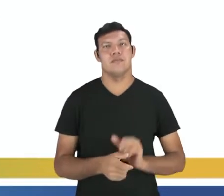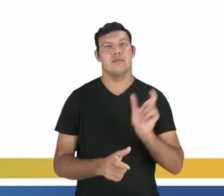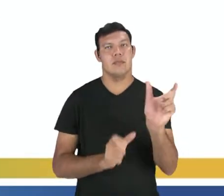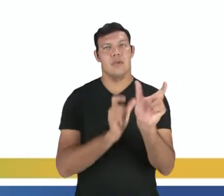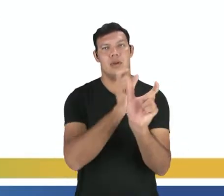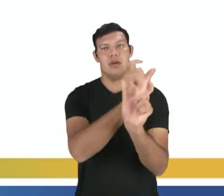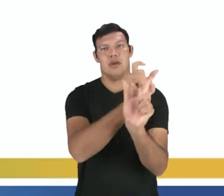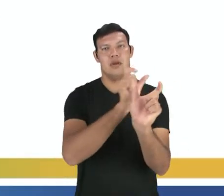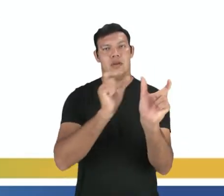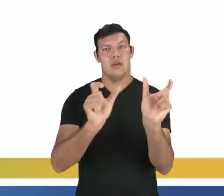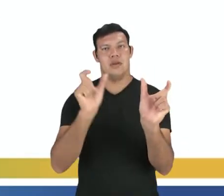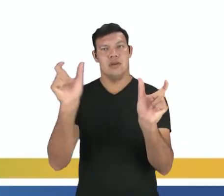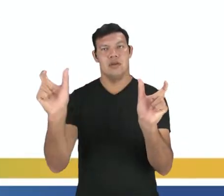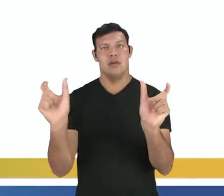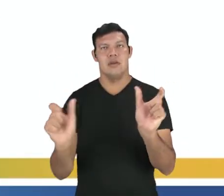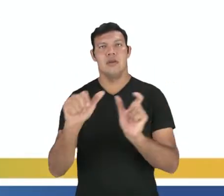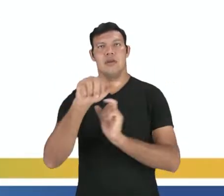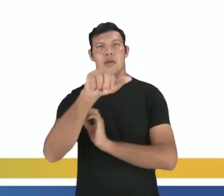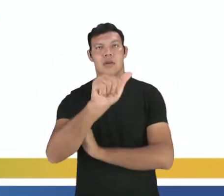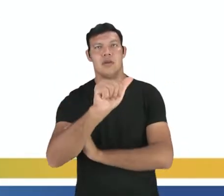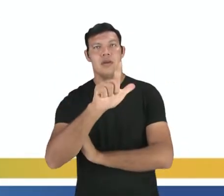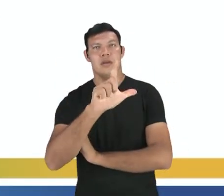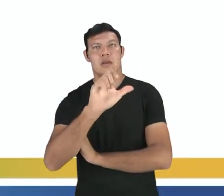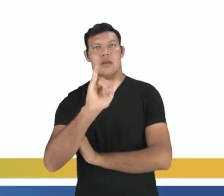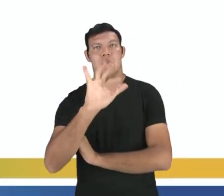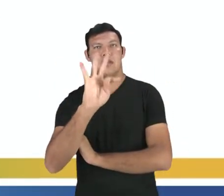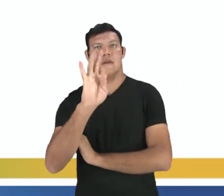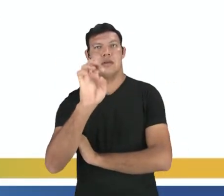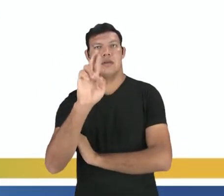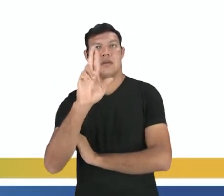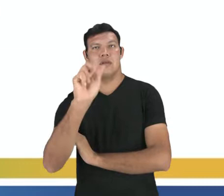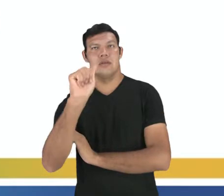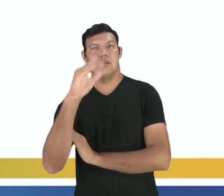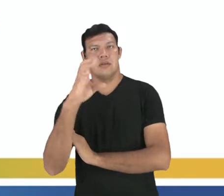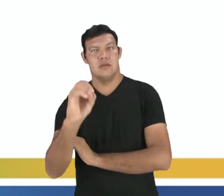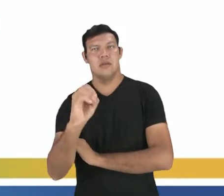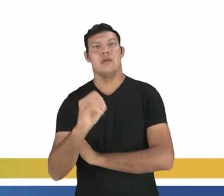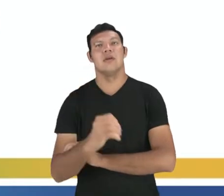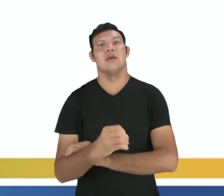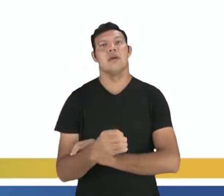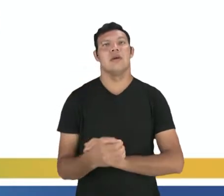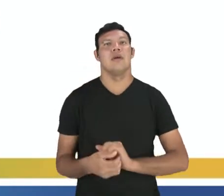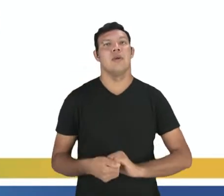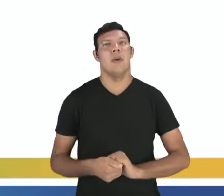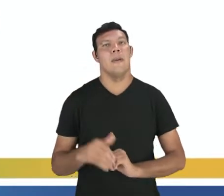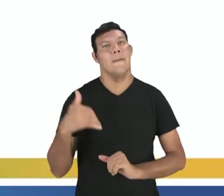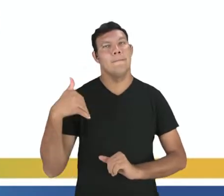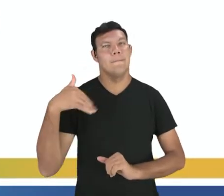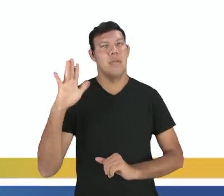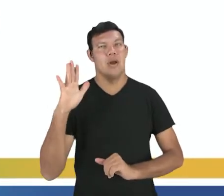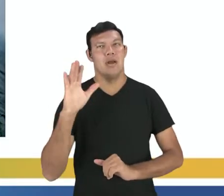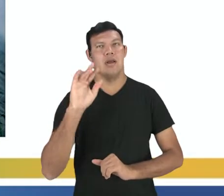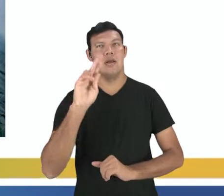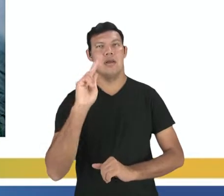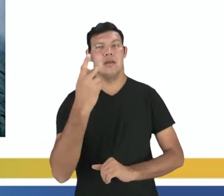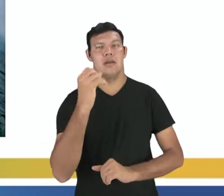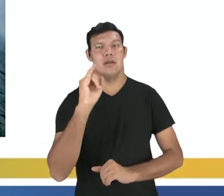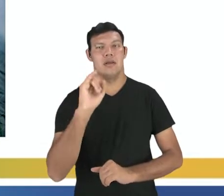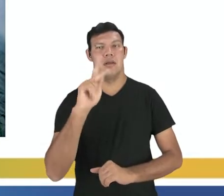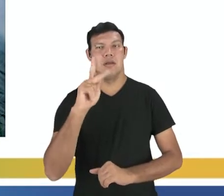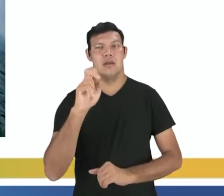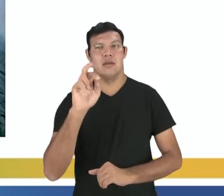e idioms, expressões idiomáticas. Essas são algumas das principais figuras de